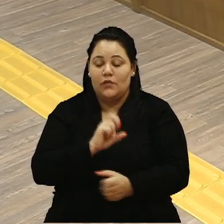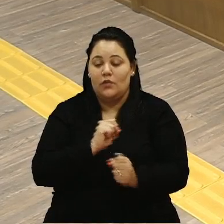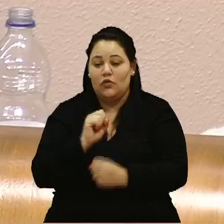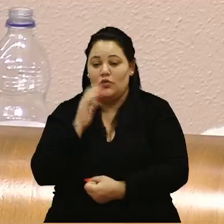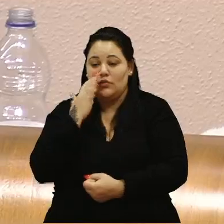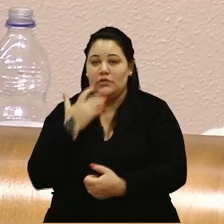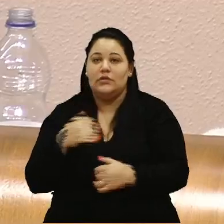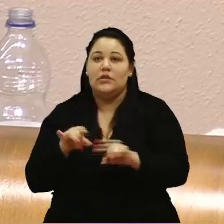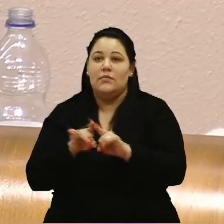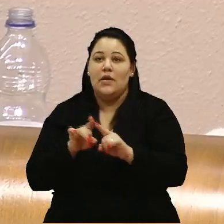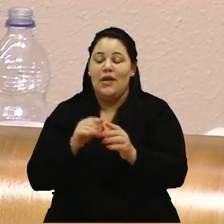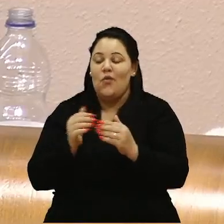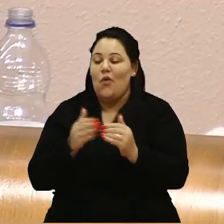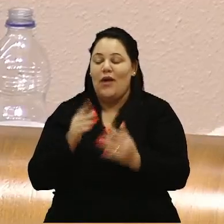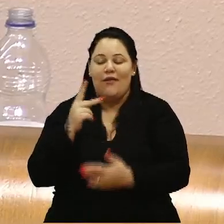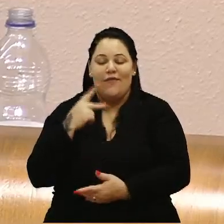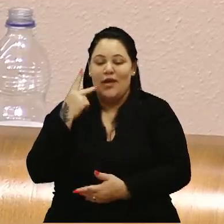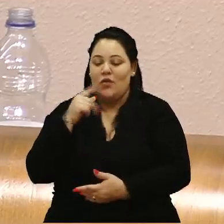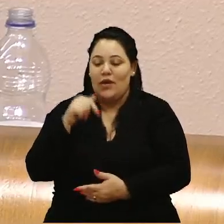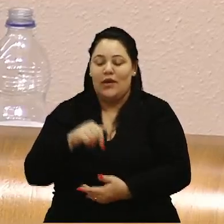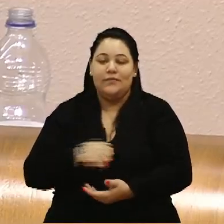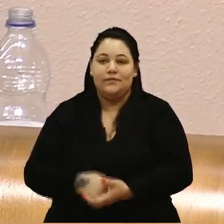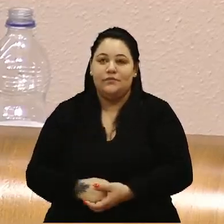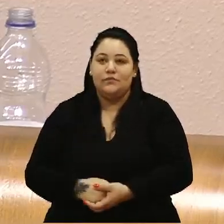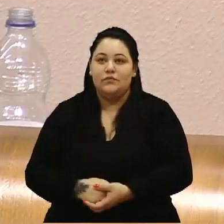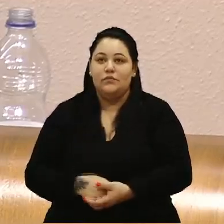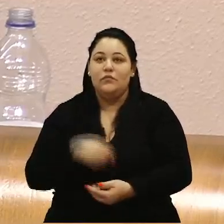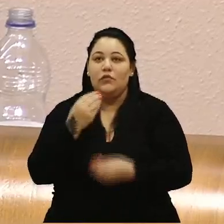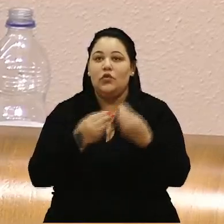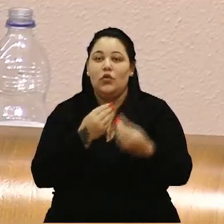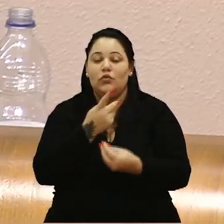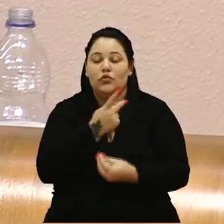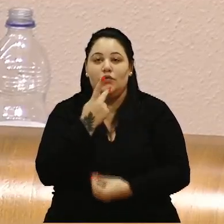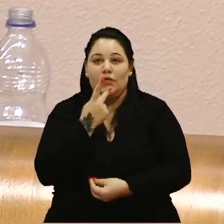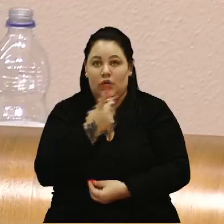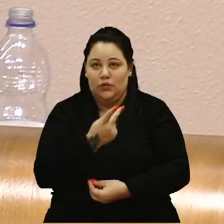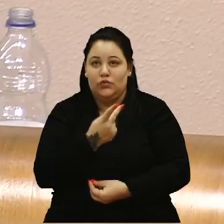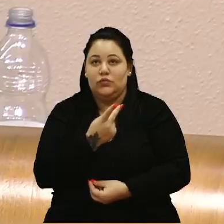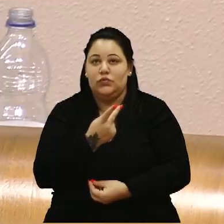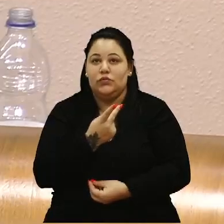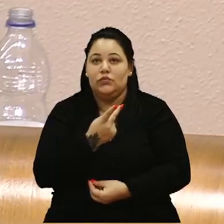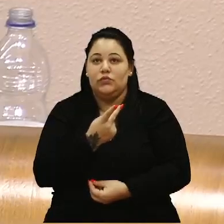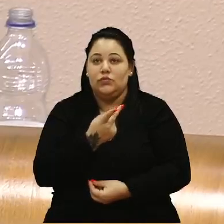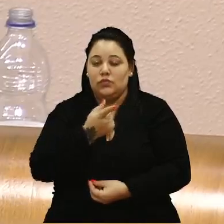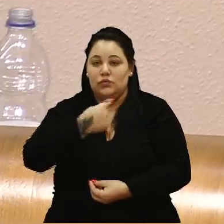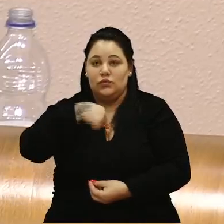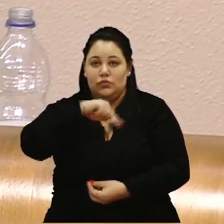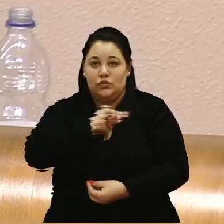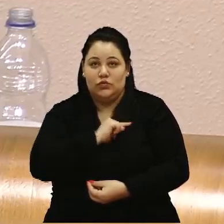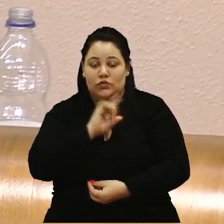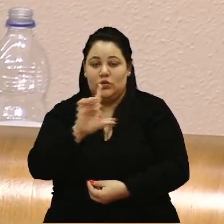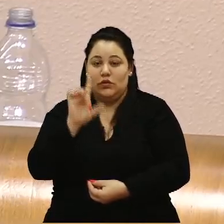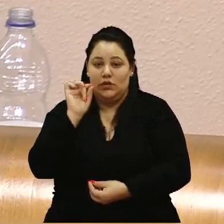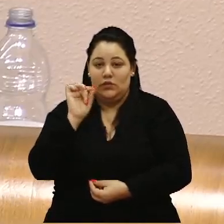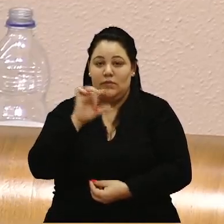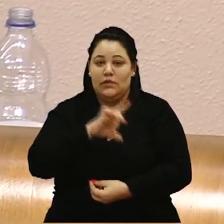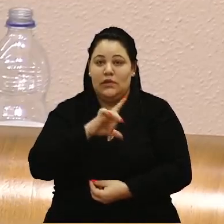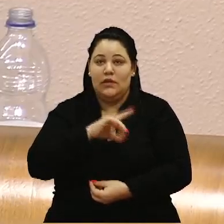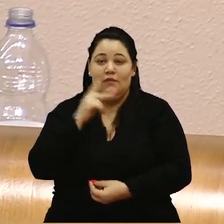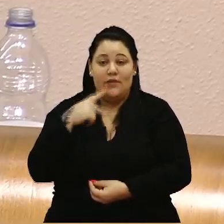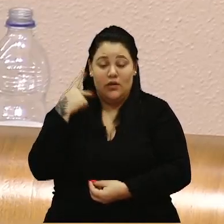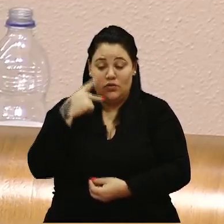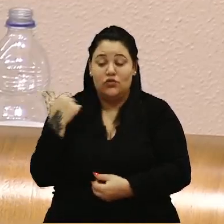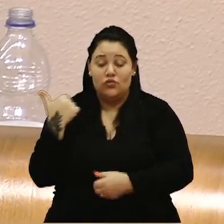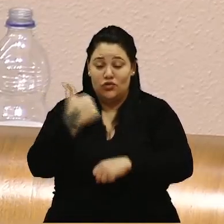outro vereador também dessa casa. E como você bem disse, nós fomos eleitos, mas nós temos vereadores, inclusive